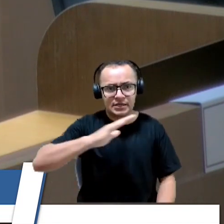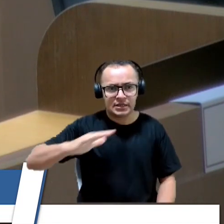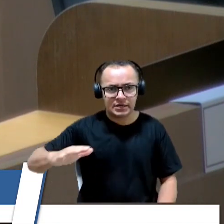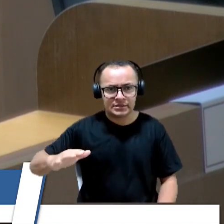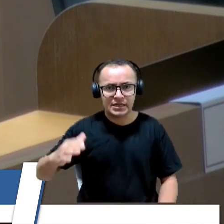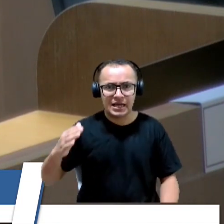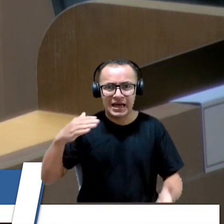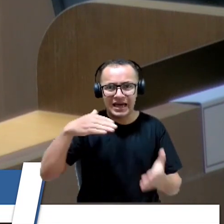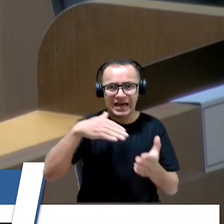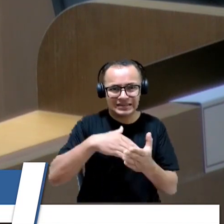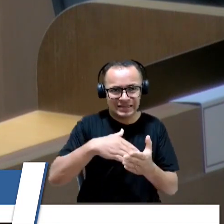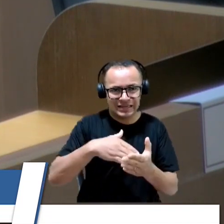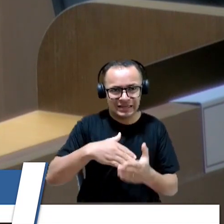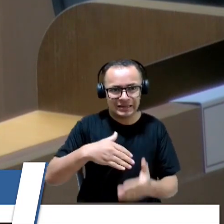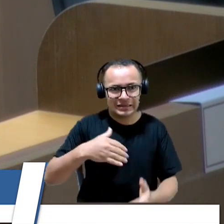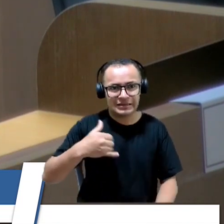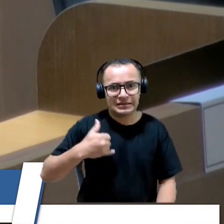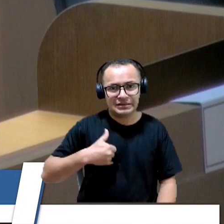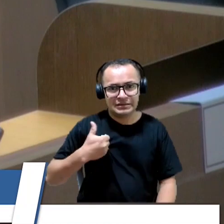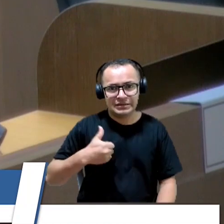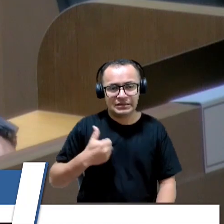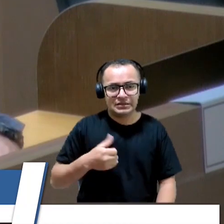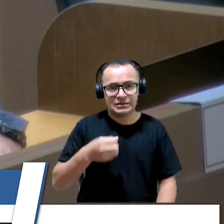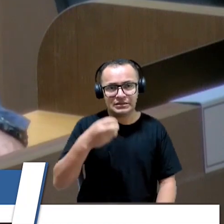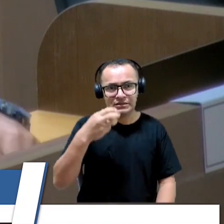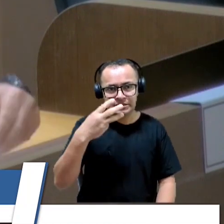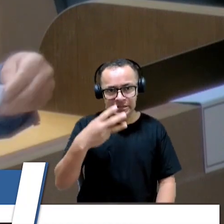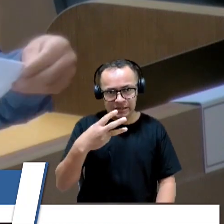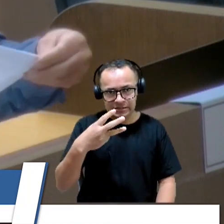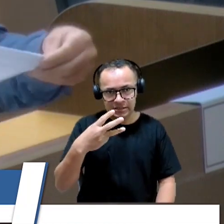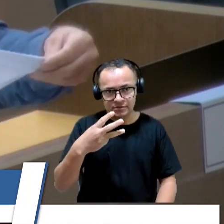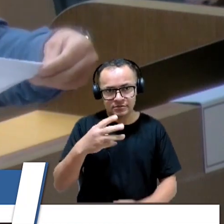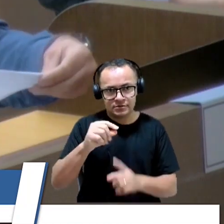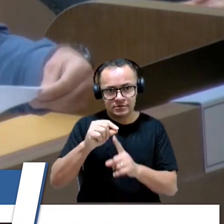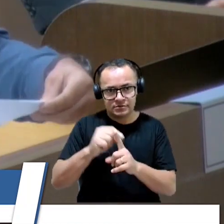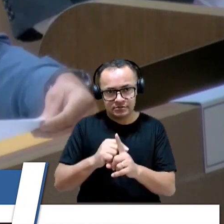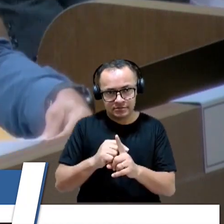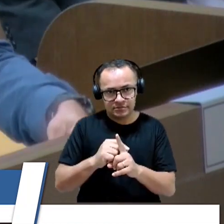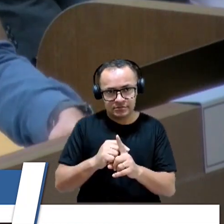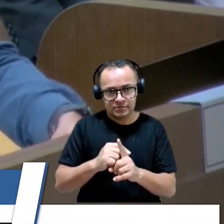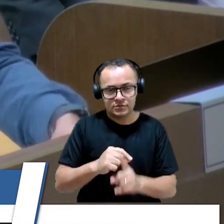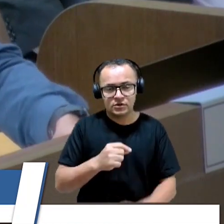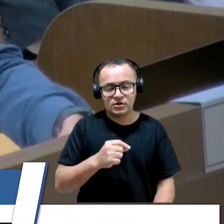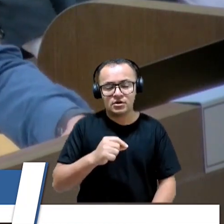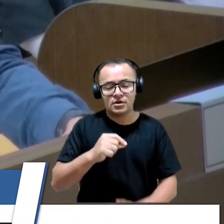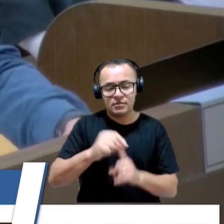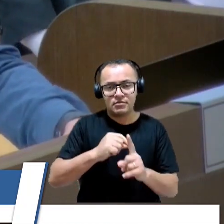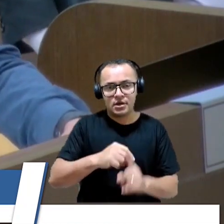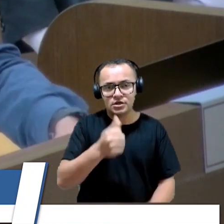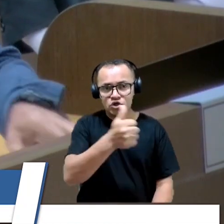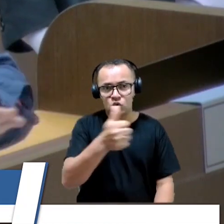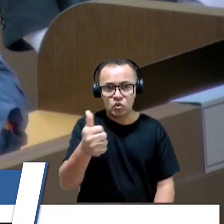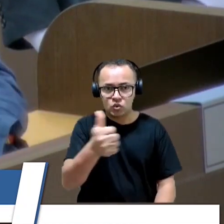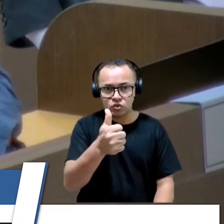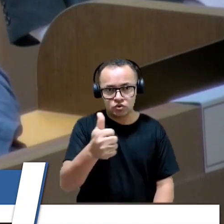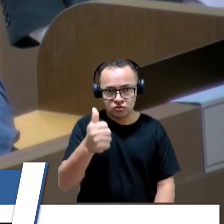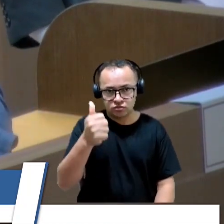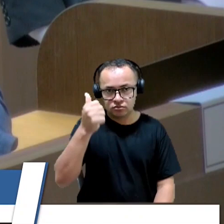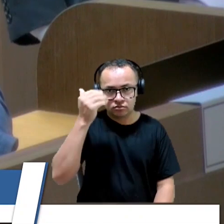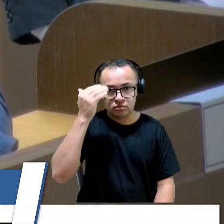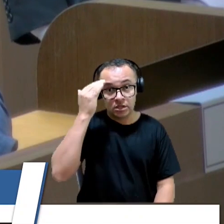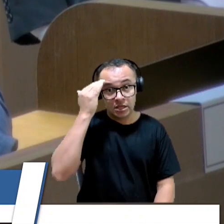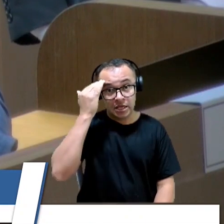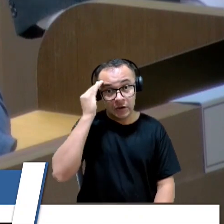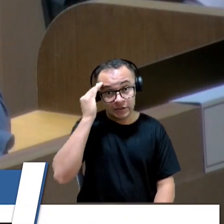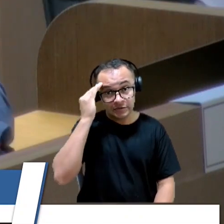11 meses. Não está escrito creche escola, mas tomara que seja um erro de grafia